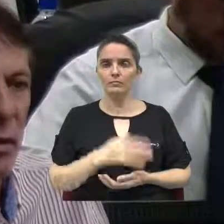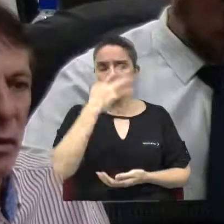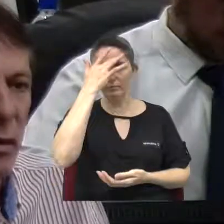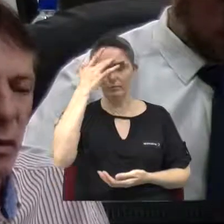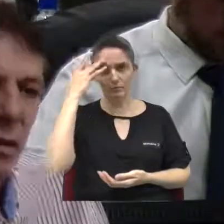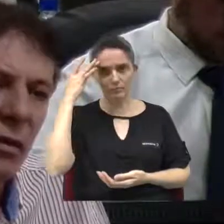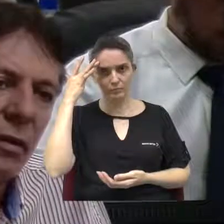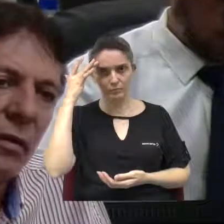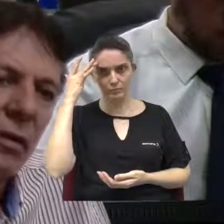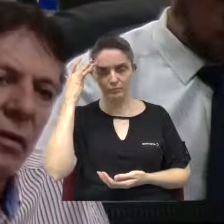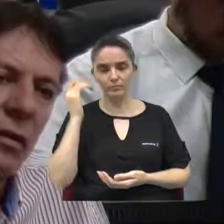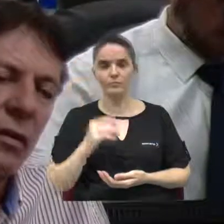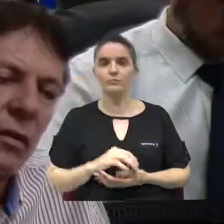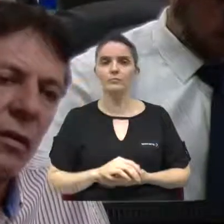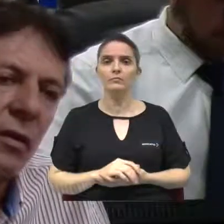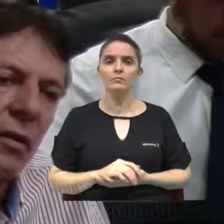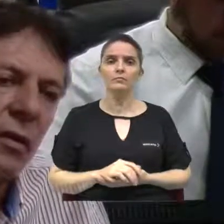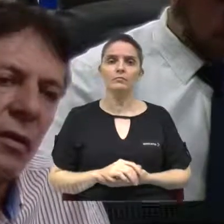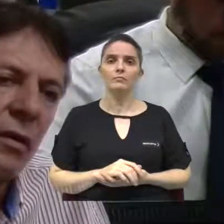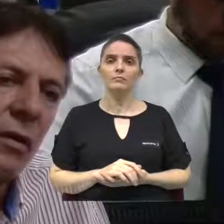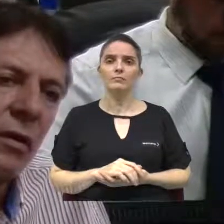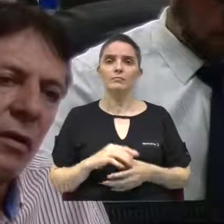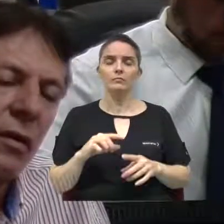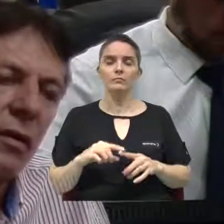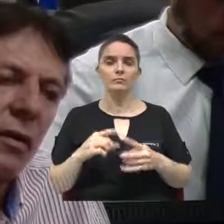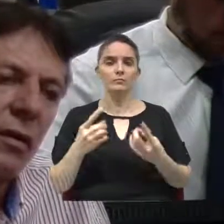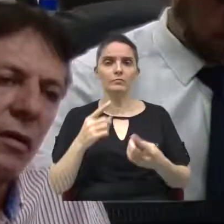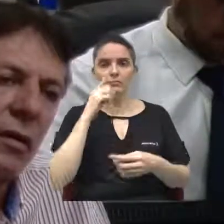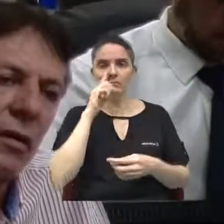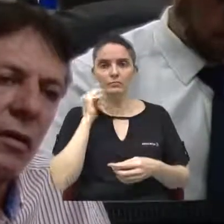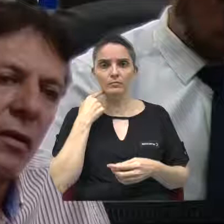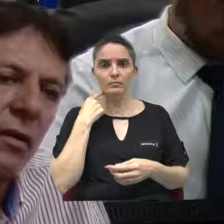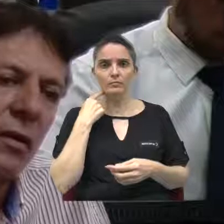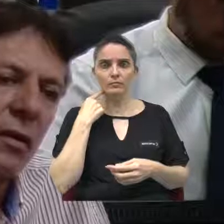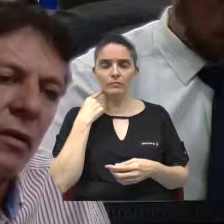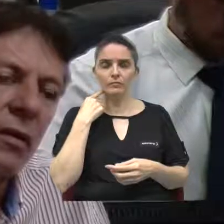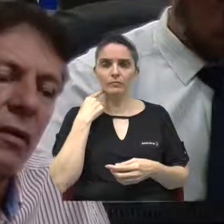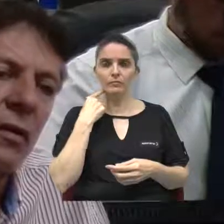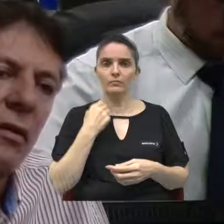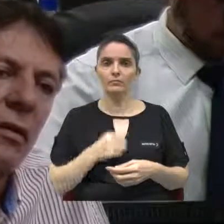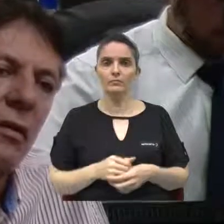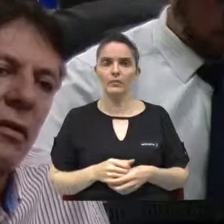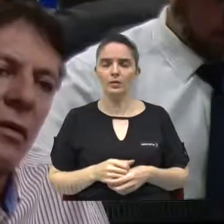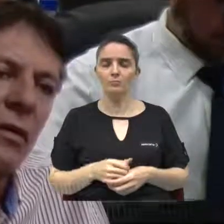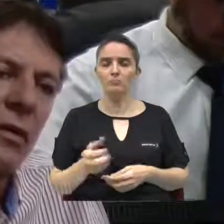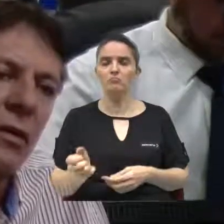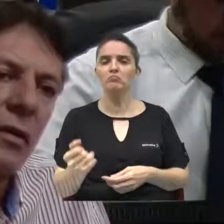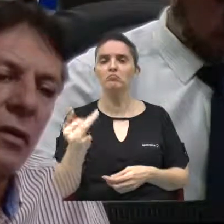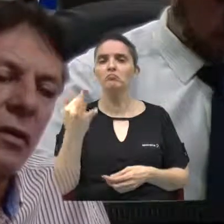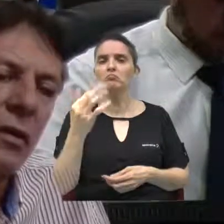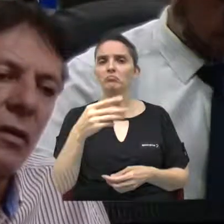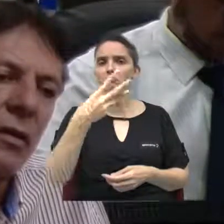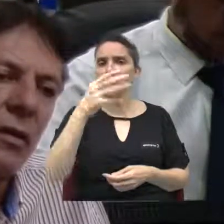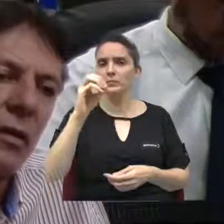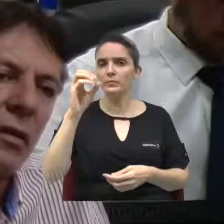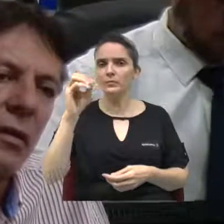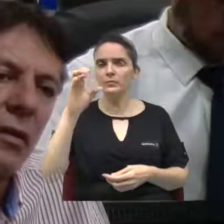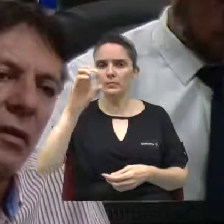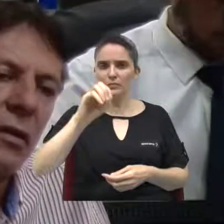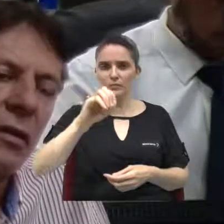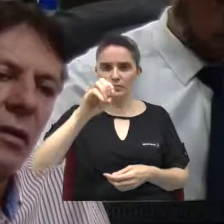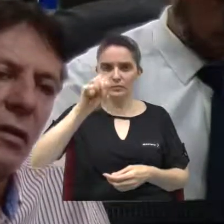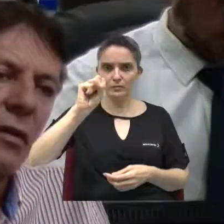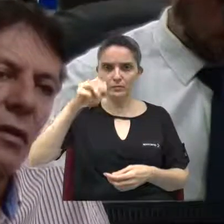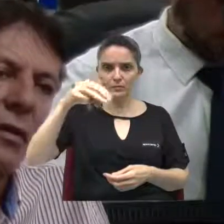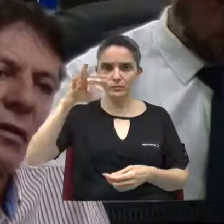isso. Mas na época eu fiz um levantamento de quantos ostomizados tinha aqui na cidade. Era cerca de 300. Hoje deve ser mais